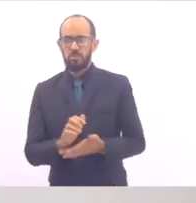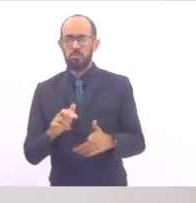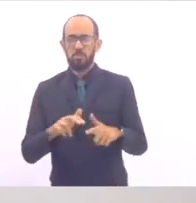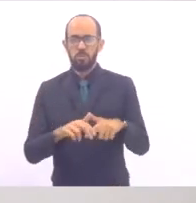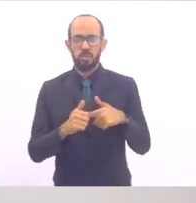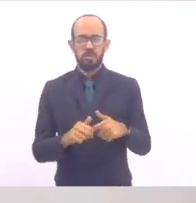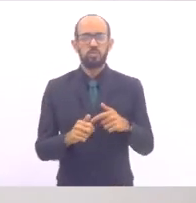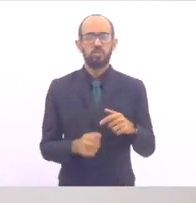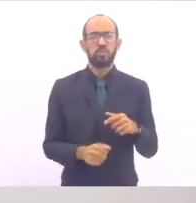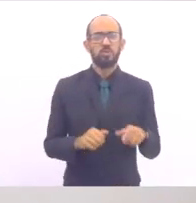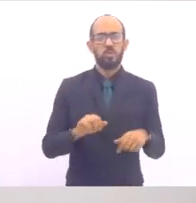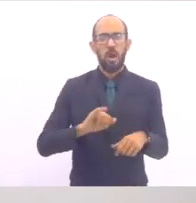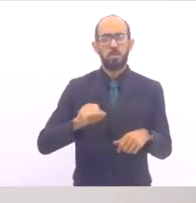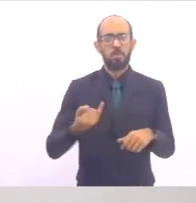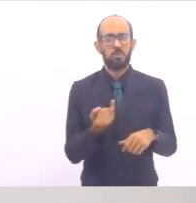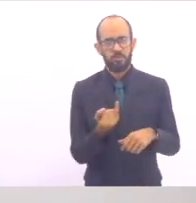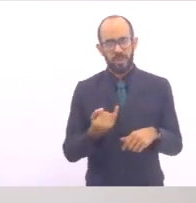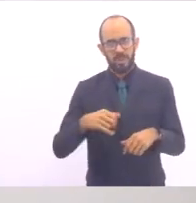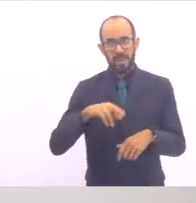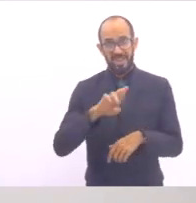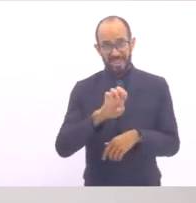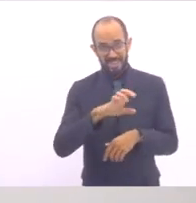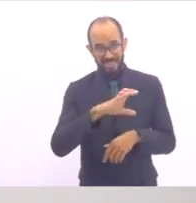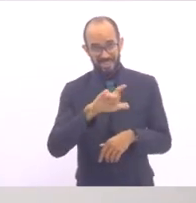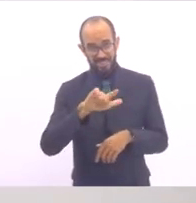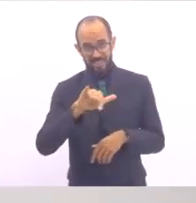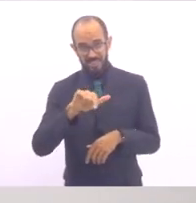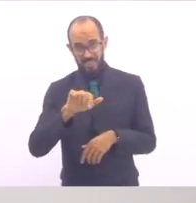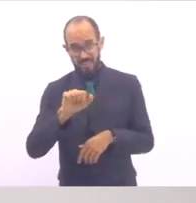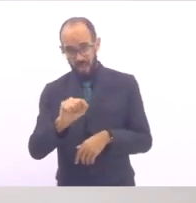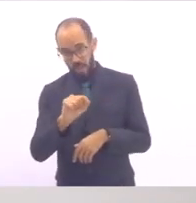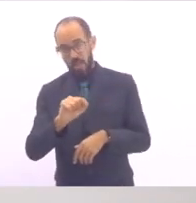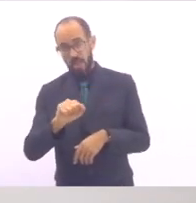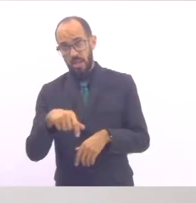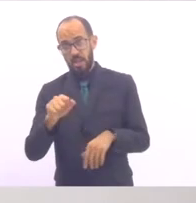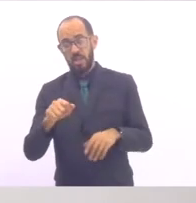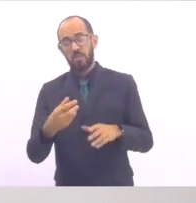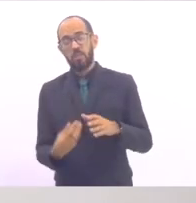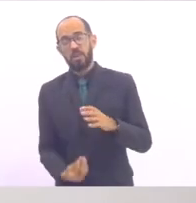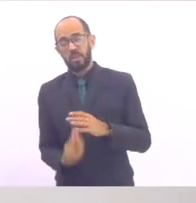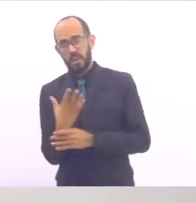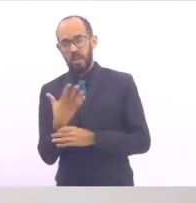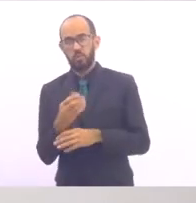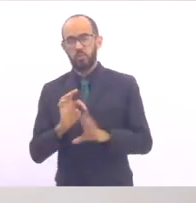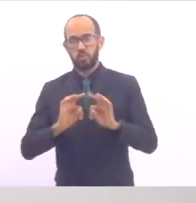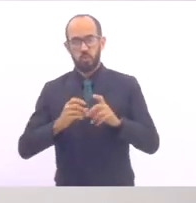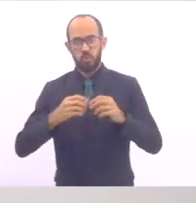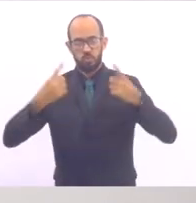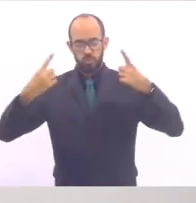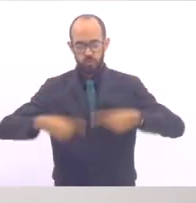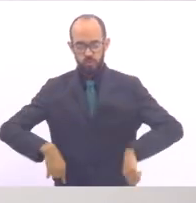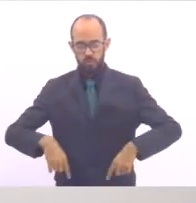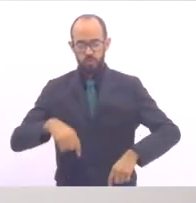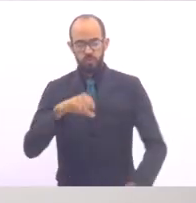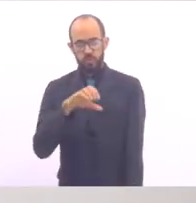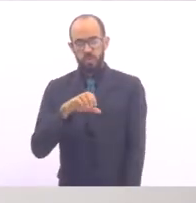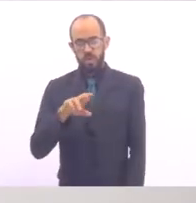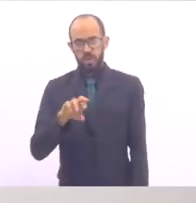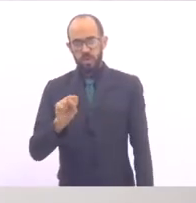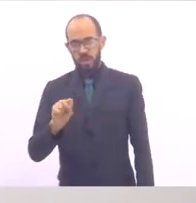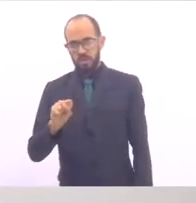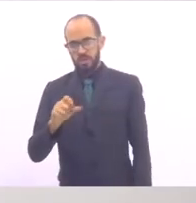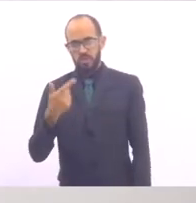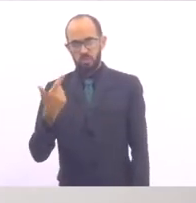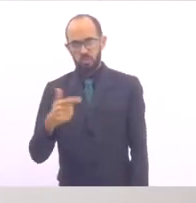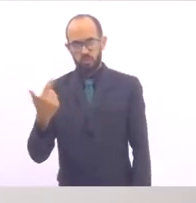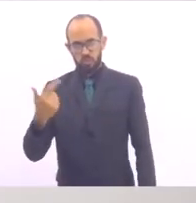nasceu, porque a gente descobriu todos os problemas e viés e desafios que o CRS não tinha, porque